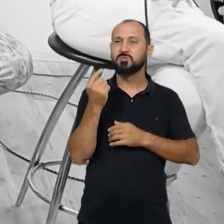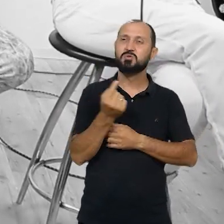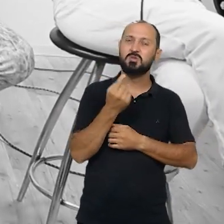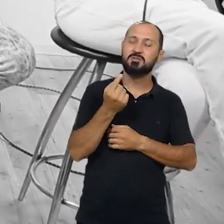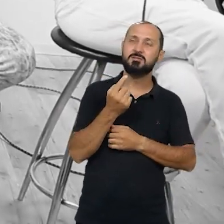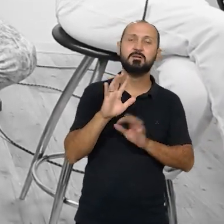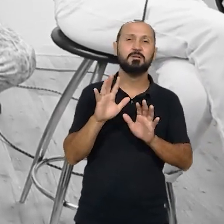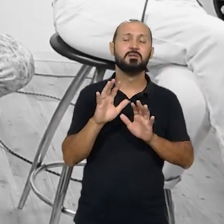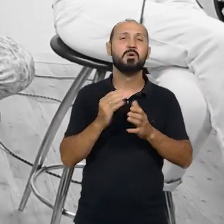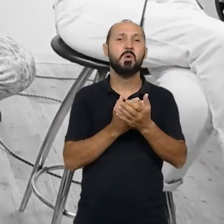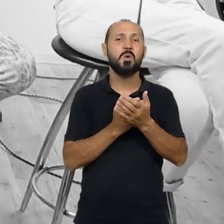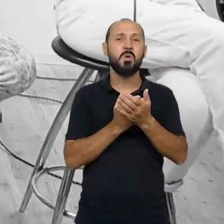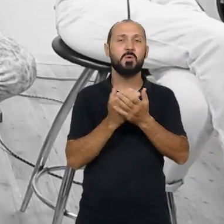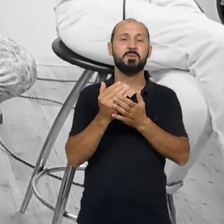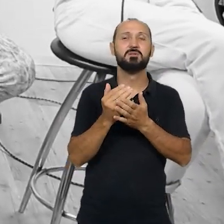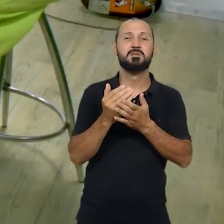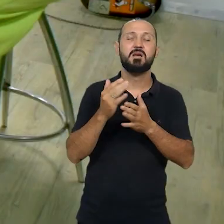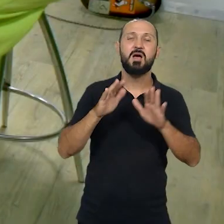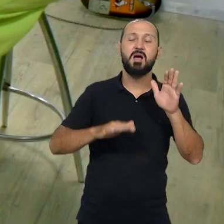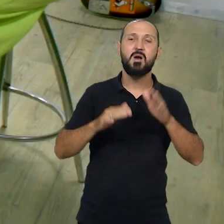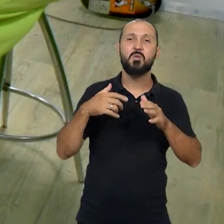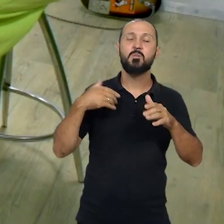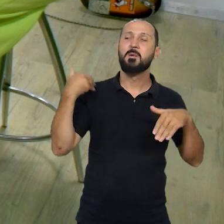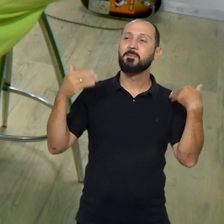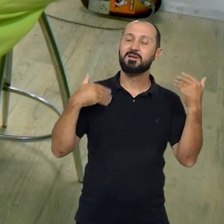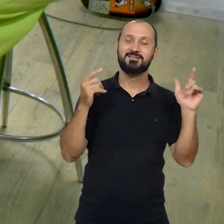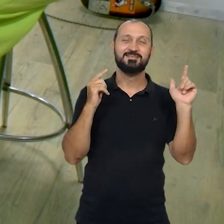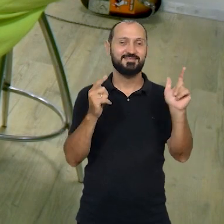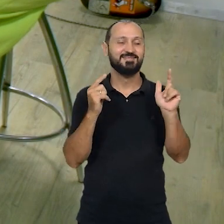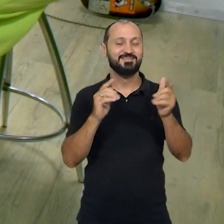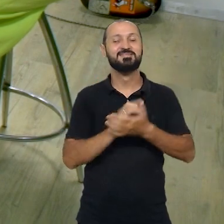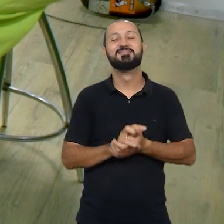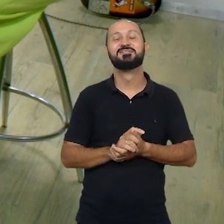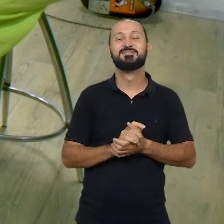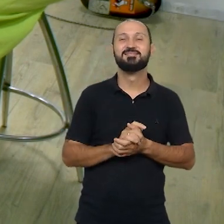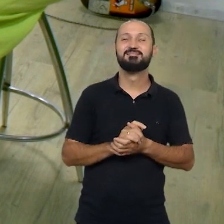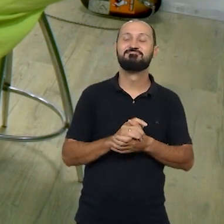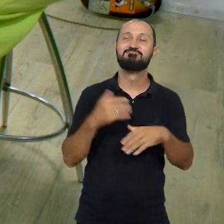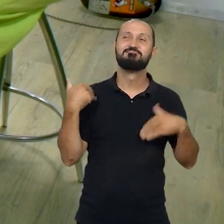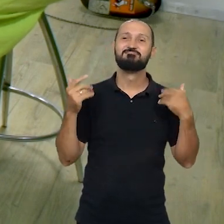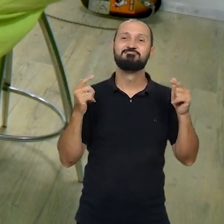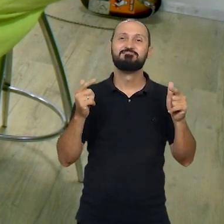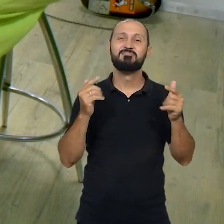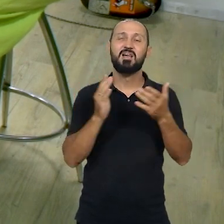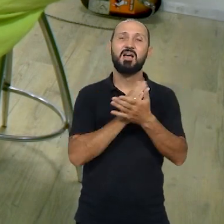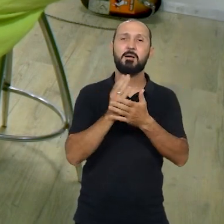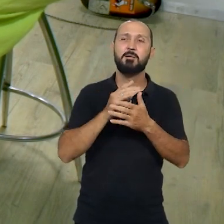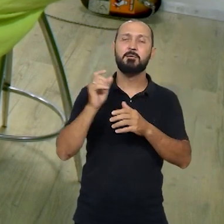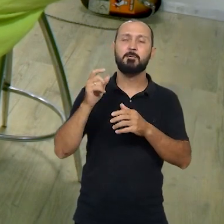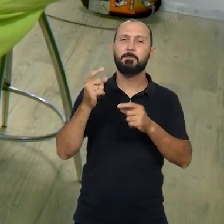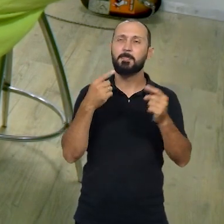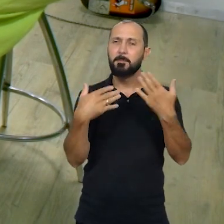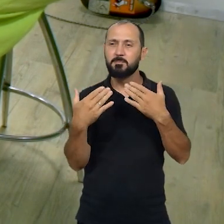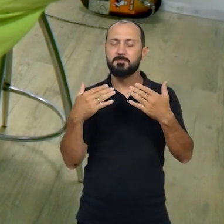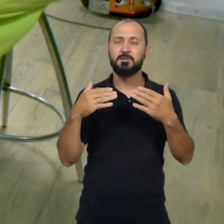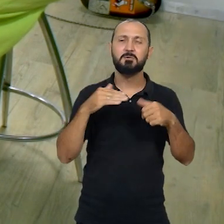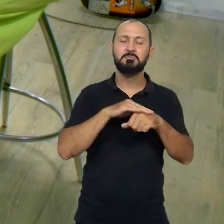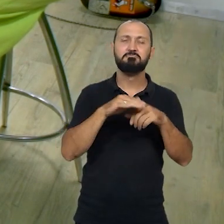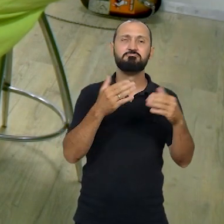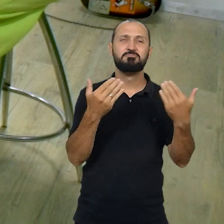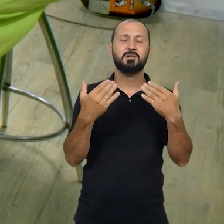as reflexões. Sim. Então é basicamente isso que eu uso para quase todas as minhas músicas. Mas você tava onde quando você compôs